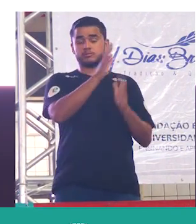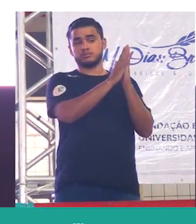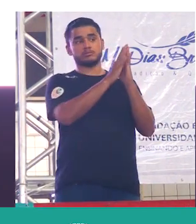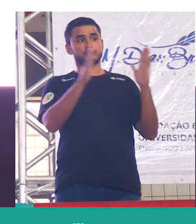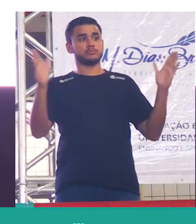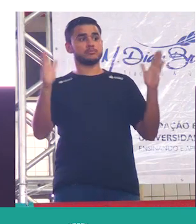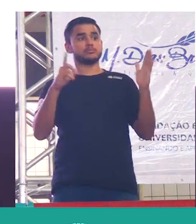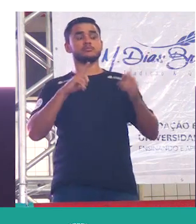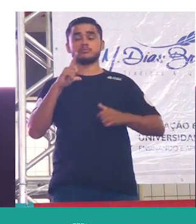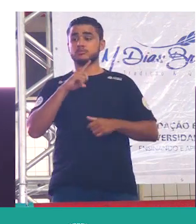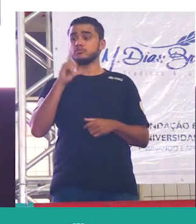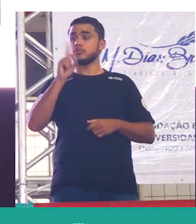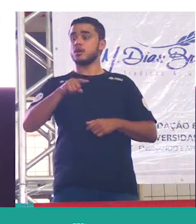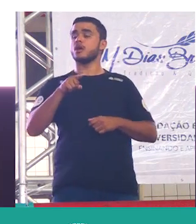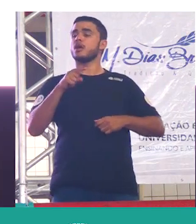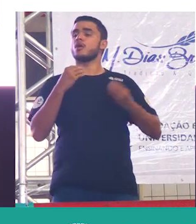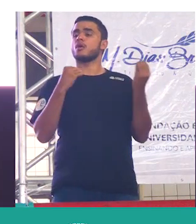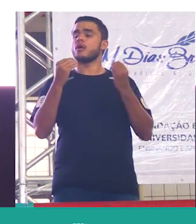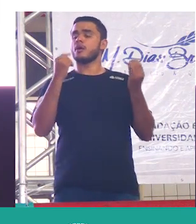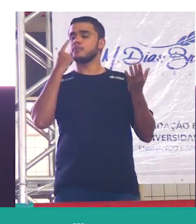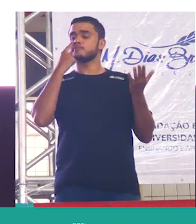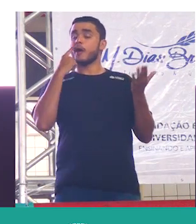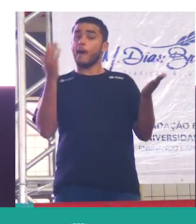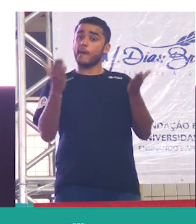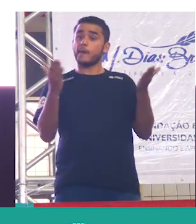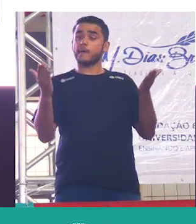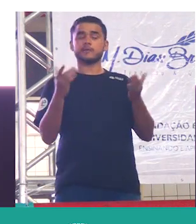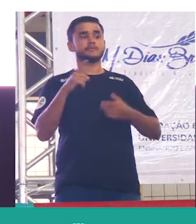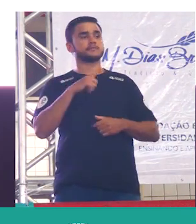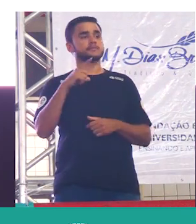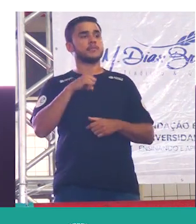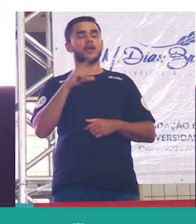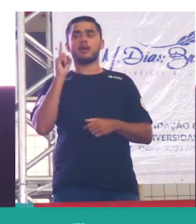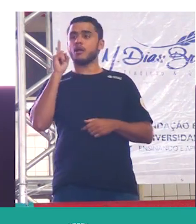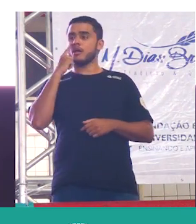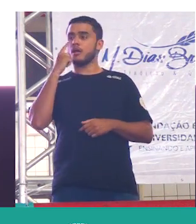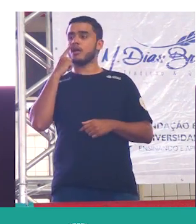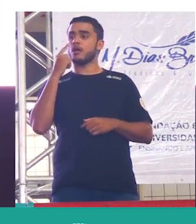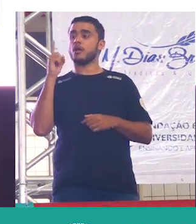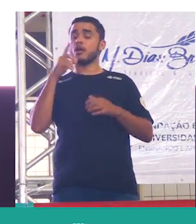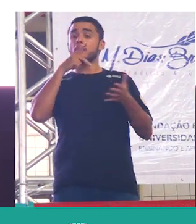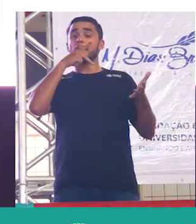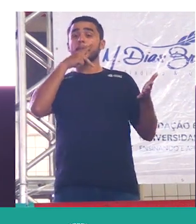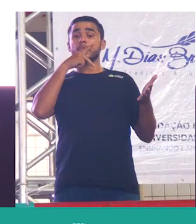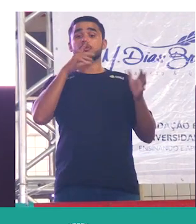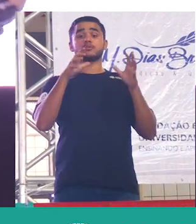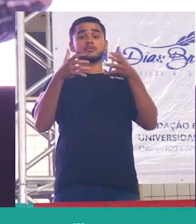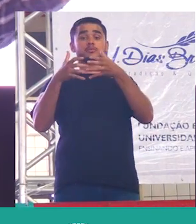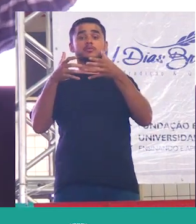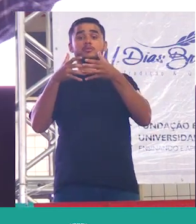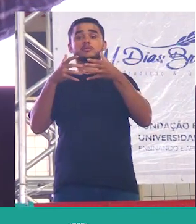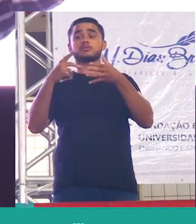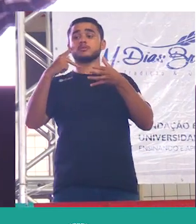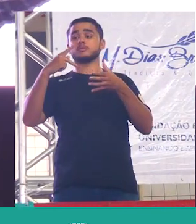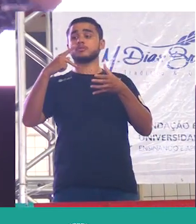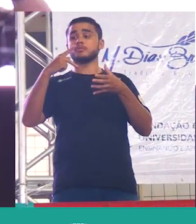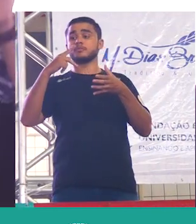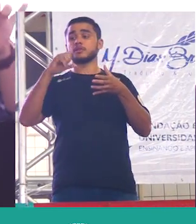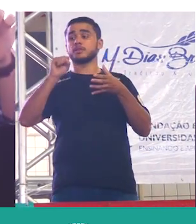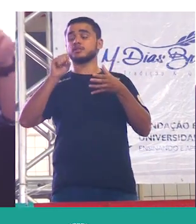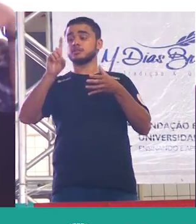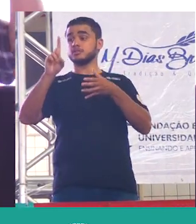que é a populista, e neste momento, ele que pertencia a um partido chamado